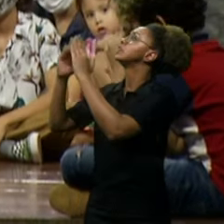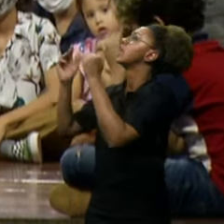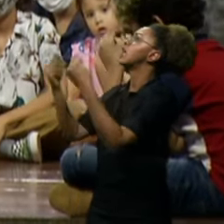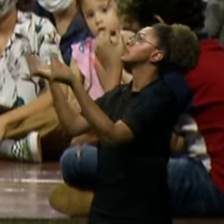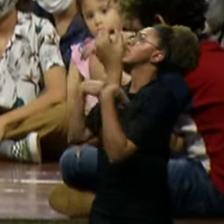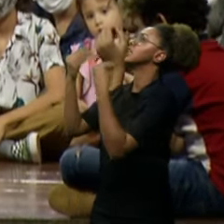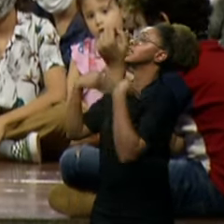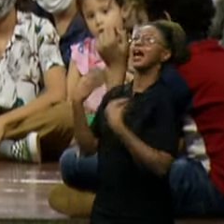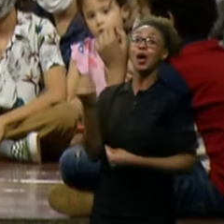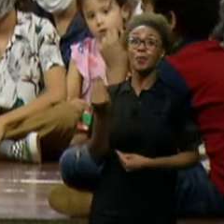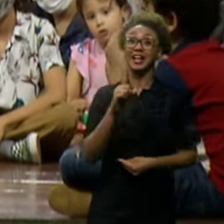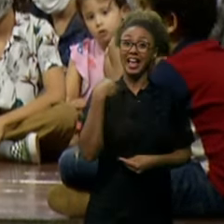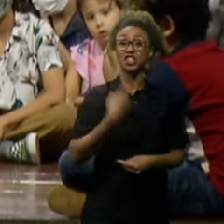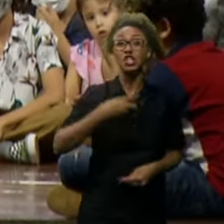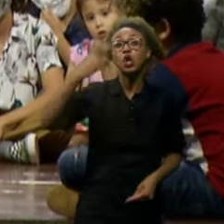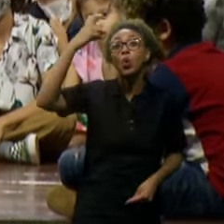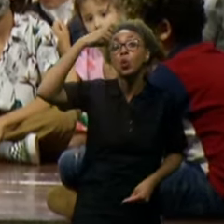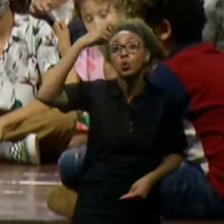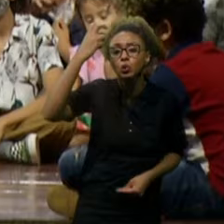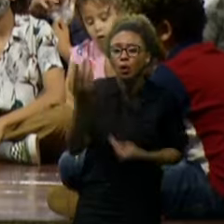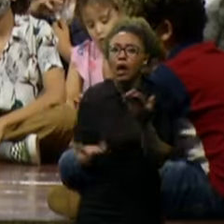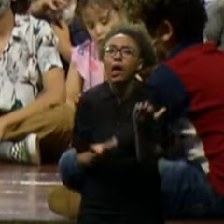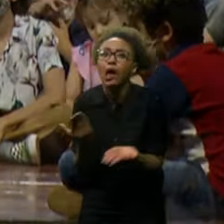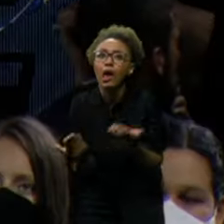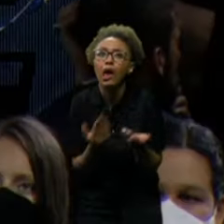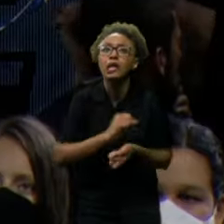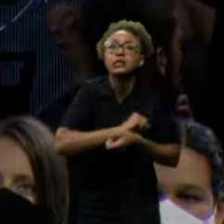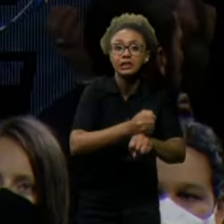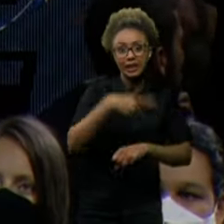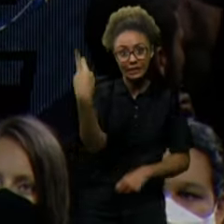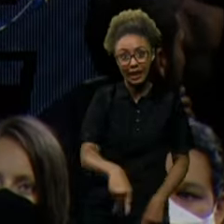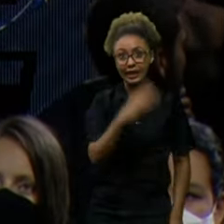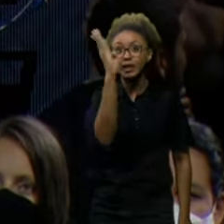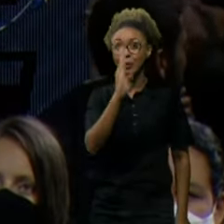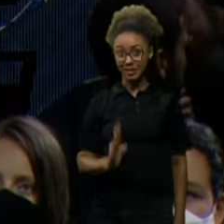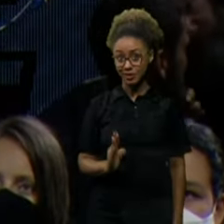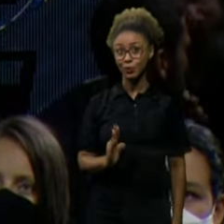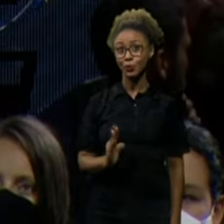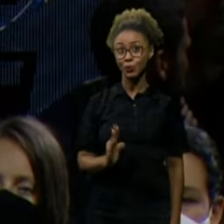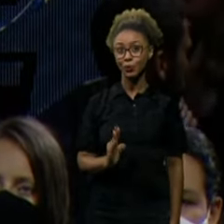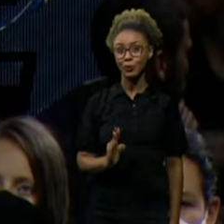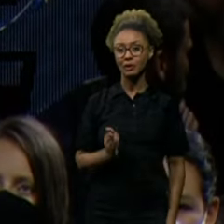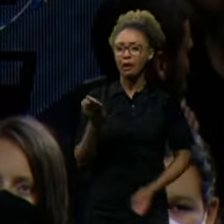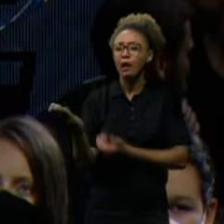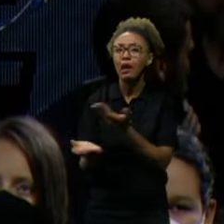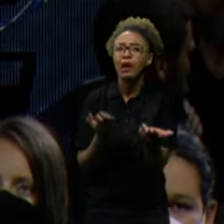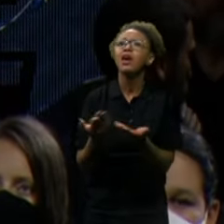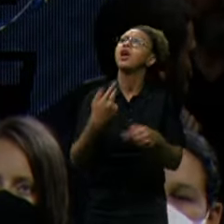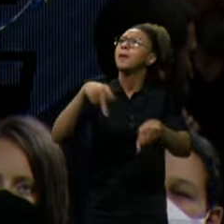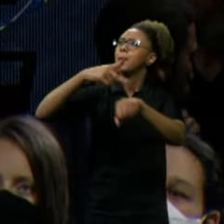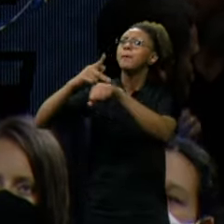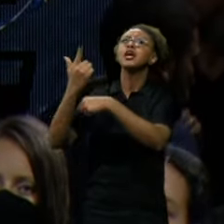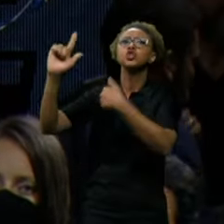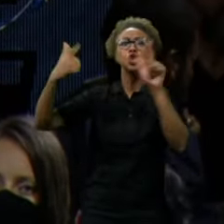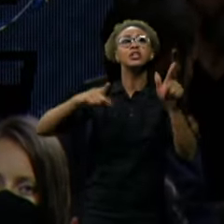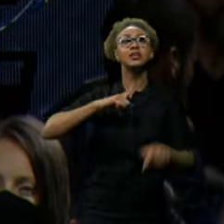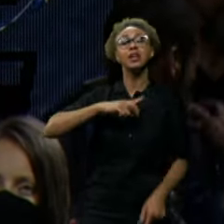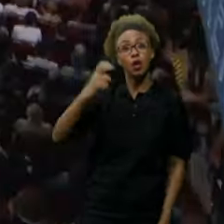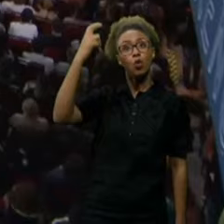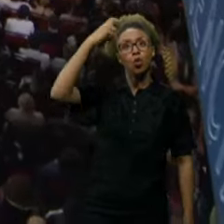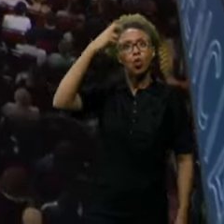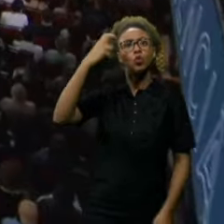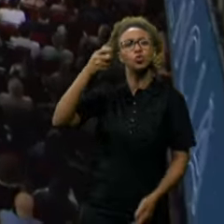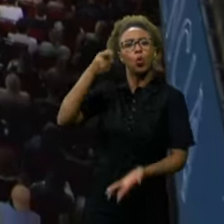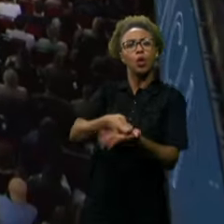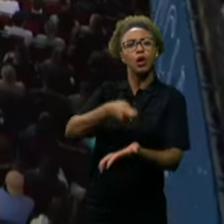a nossa cultura escravista e para os que estão aqui na nossa nação abrasileirada ou em outras Nações que têm uma cultura